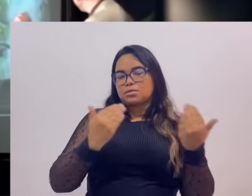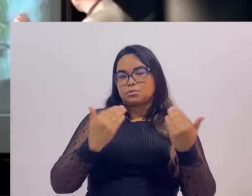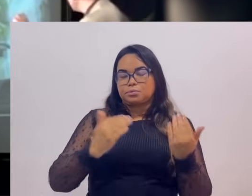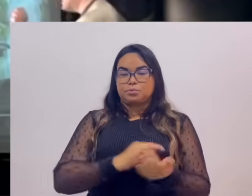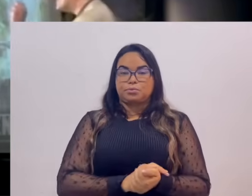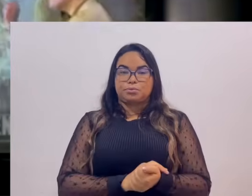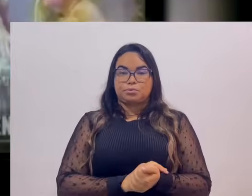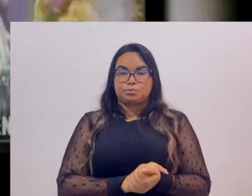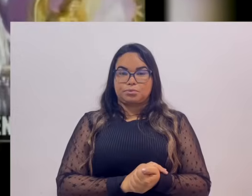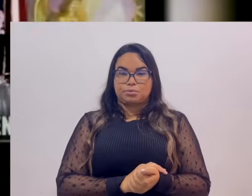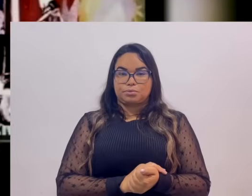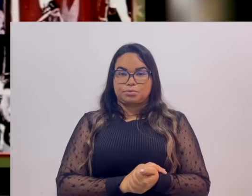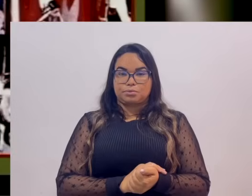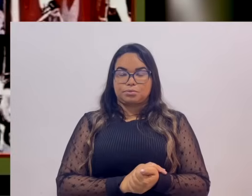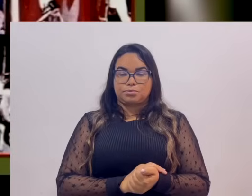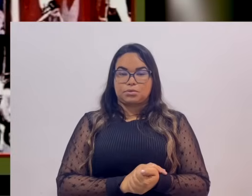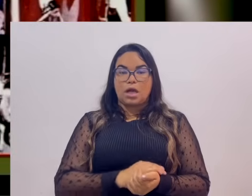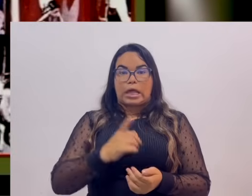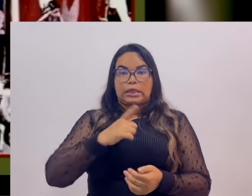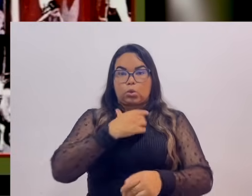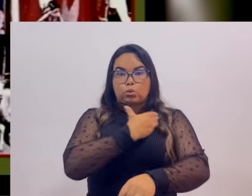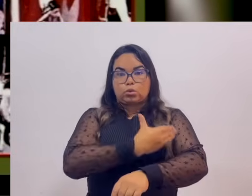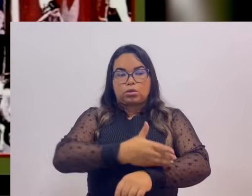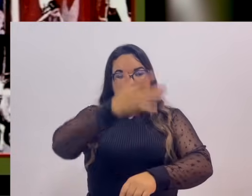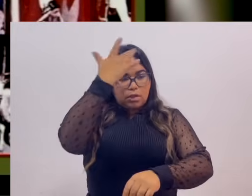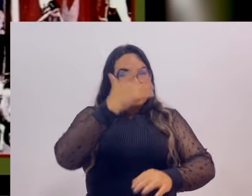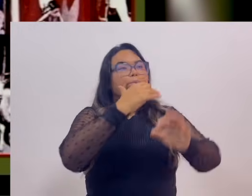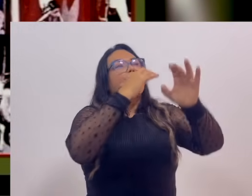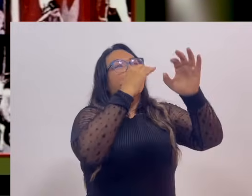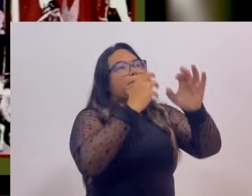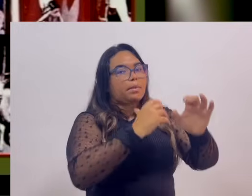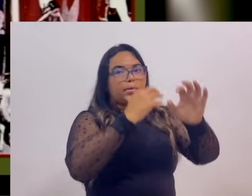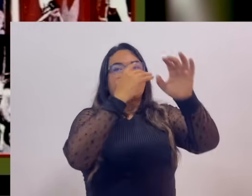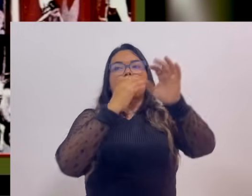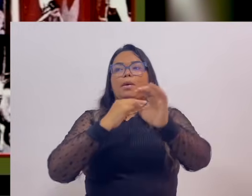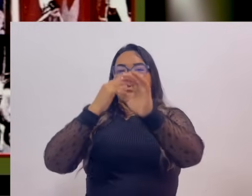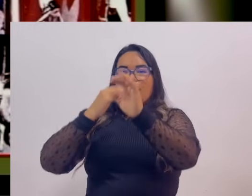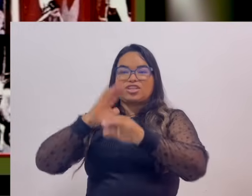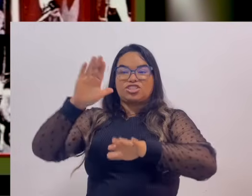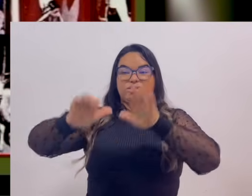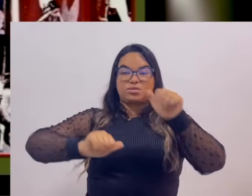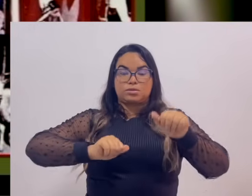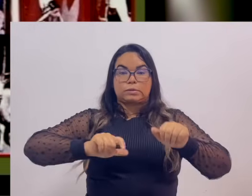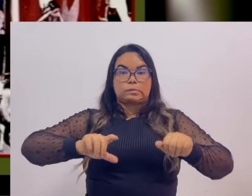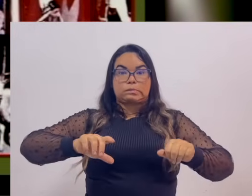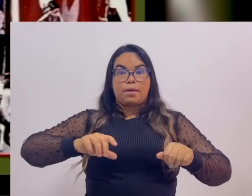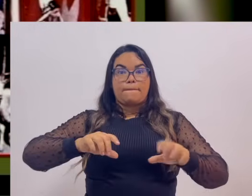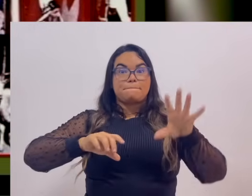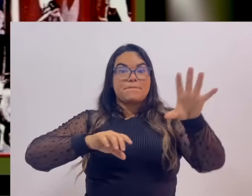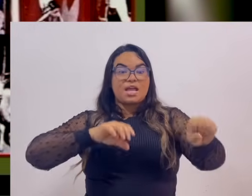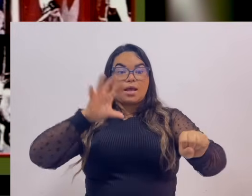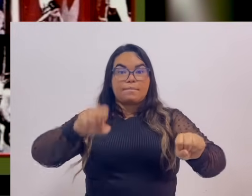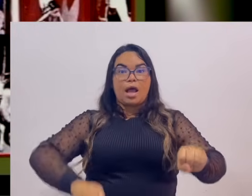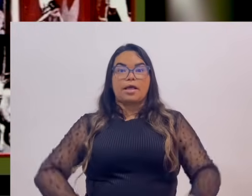magnífica do dia do juízo isto é o que representava portanto soavam as trombetas